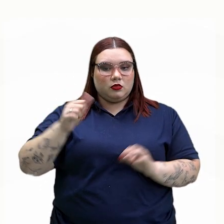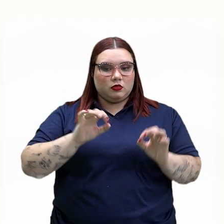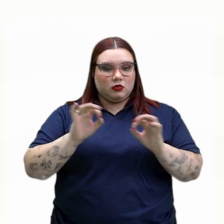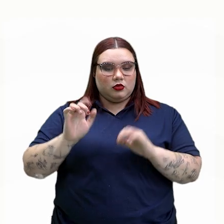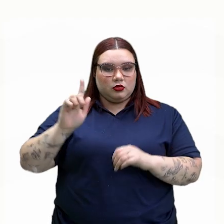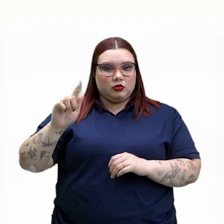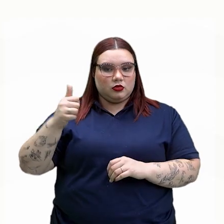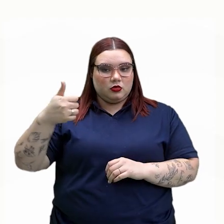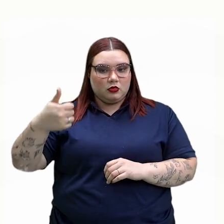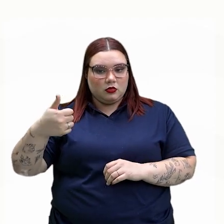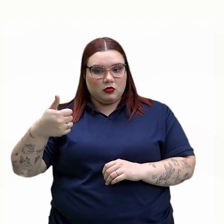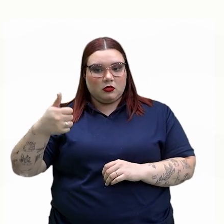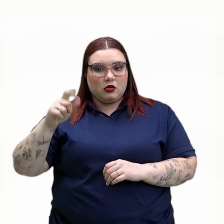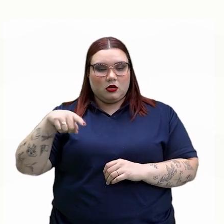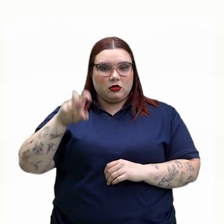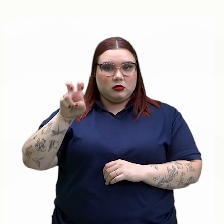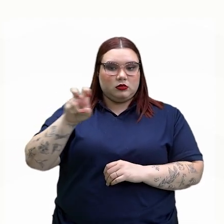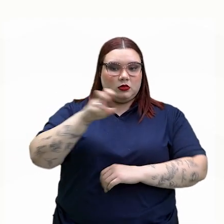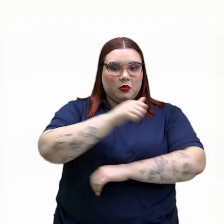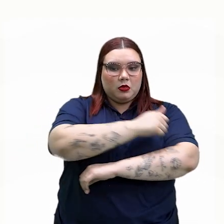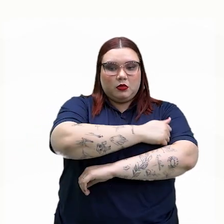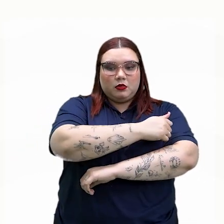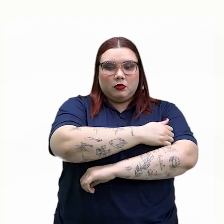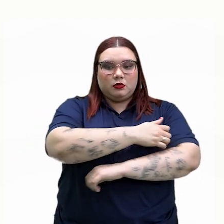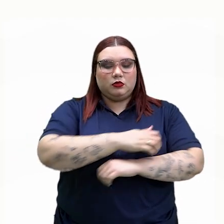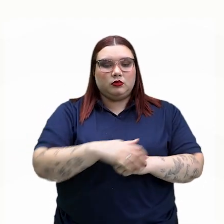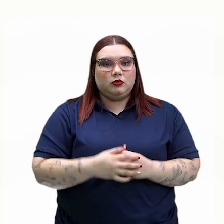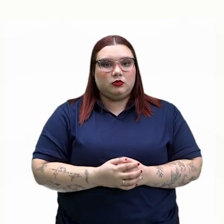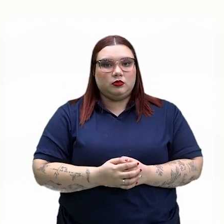G1, né? Que são 5 alunos.